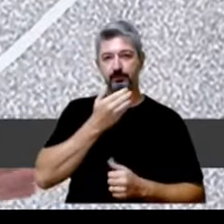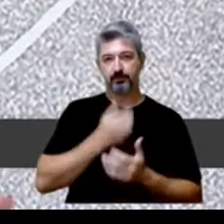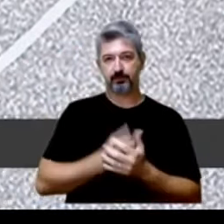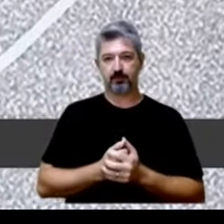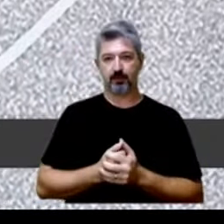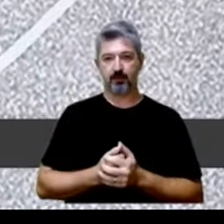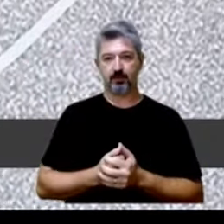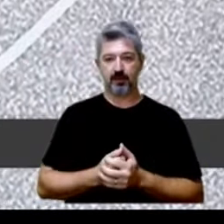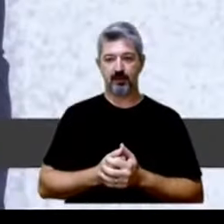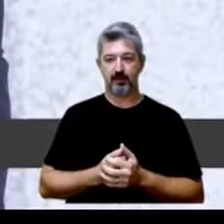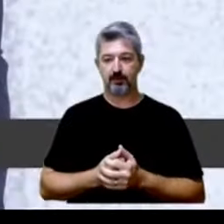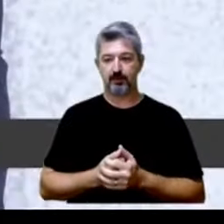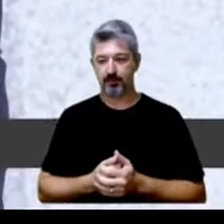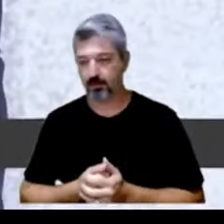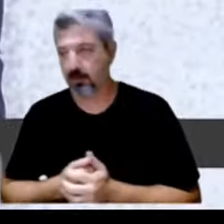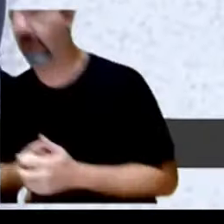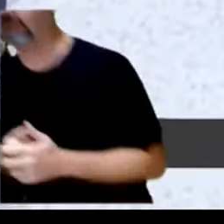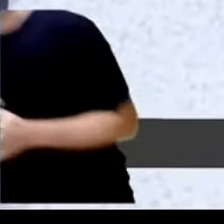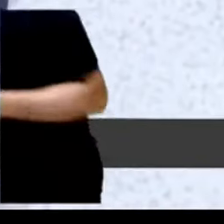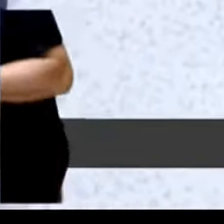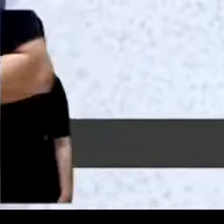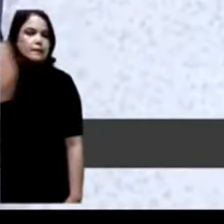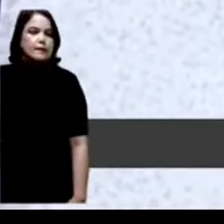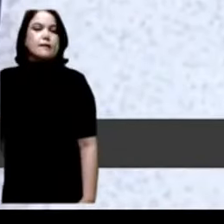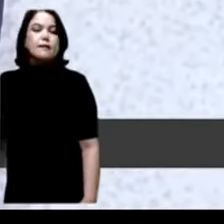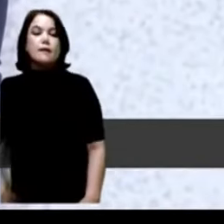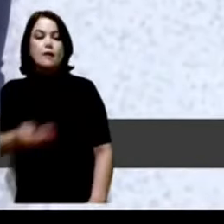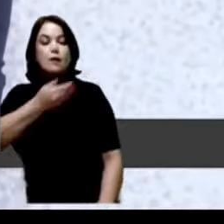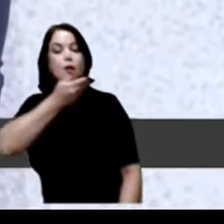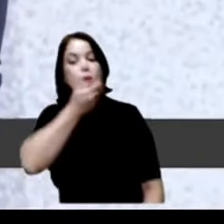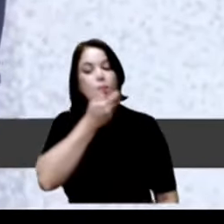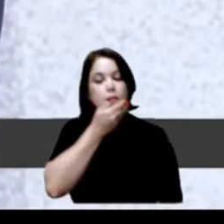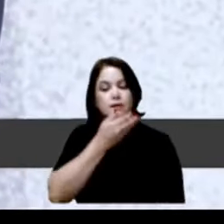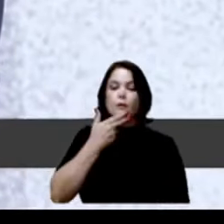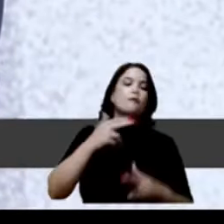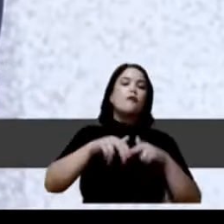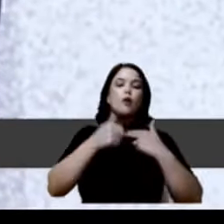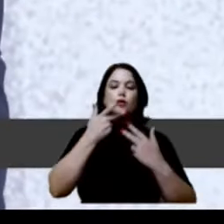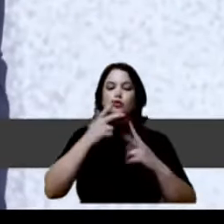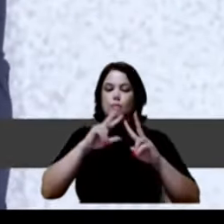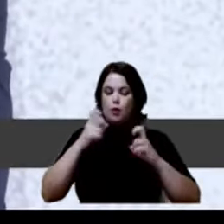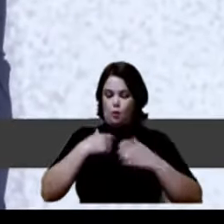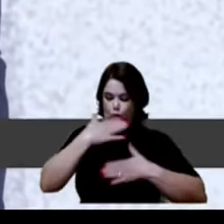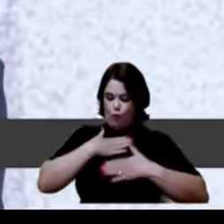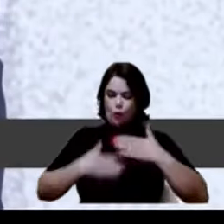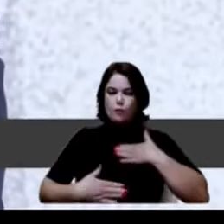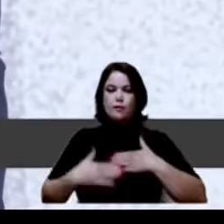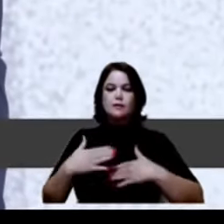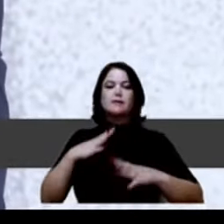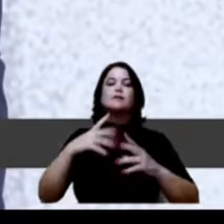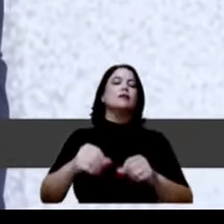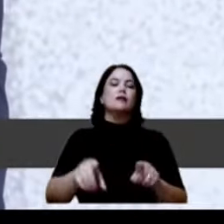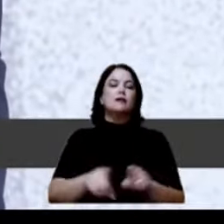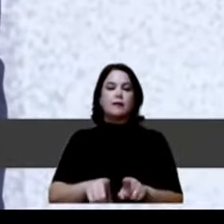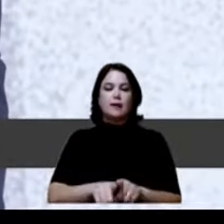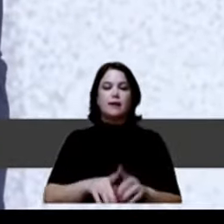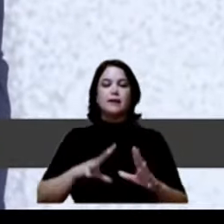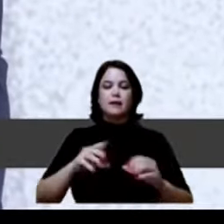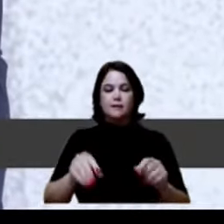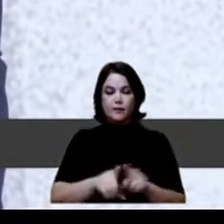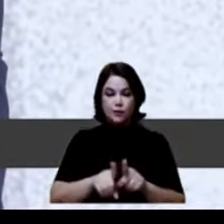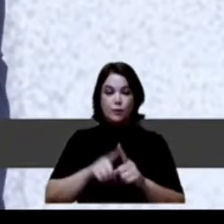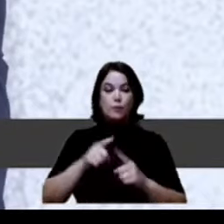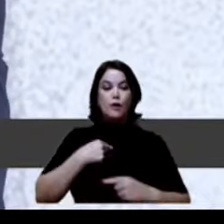Primeiro, Pablo Marçal. Eu faço gestão do meu corpo, gestão da minha alma, do meu espírito, da minha casa, das dezenas de empresas que eu tenho, que